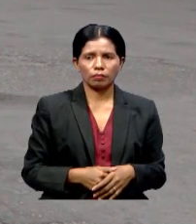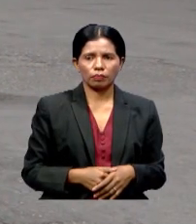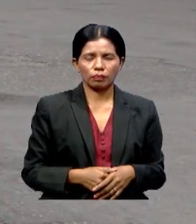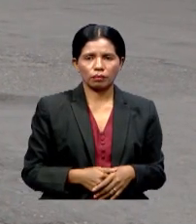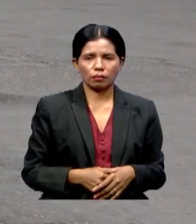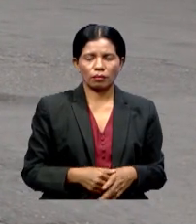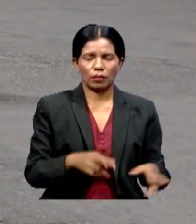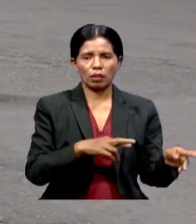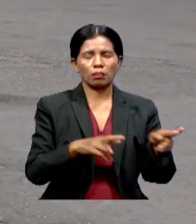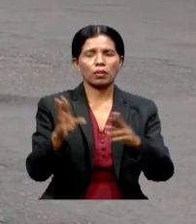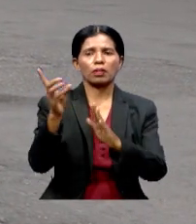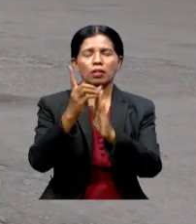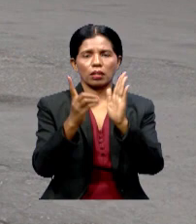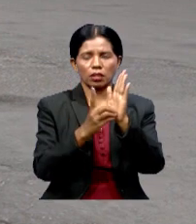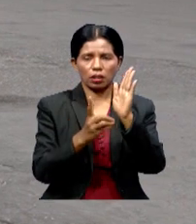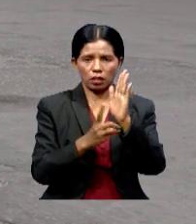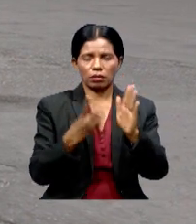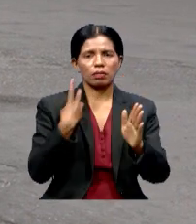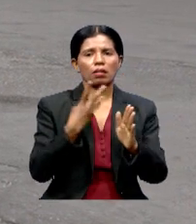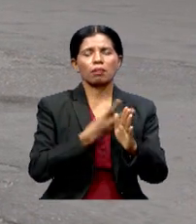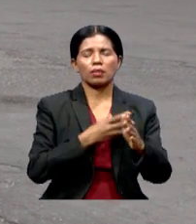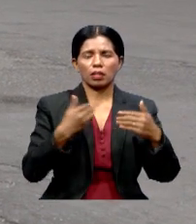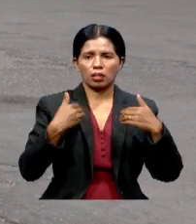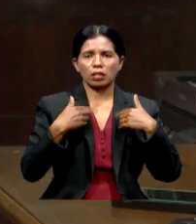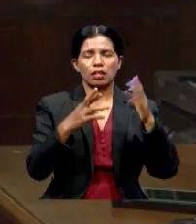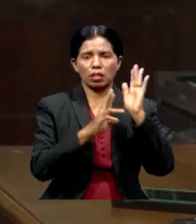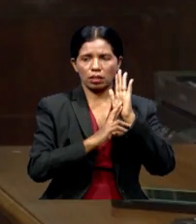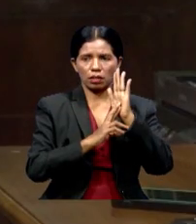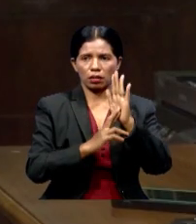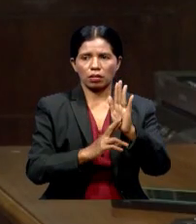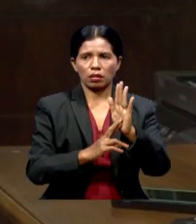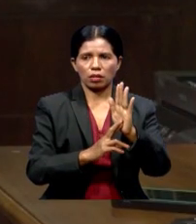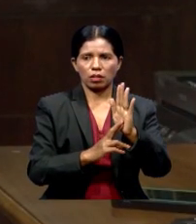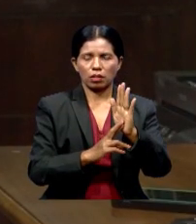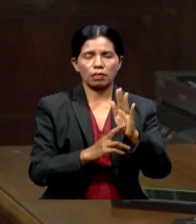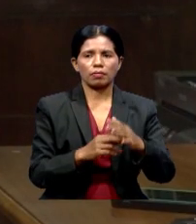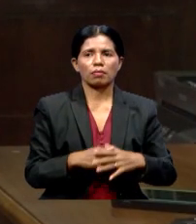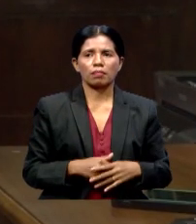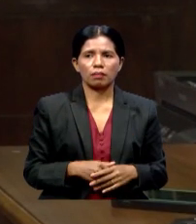Pronto, dados ne vema kami ihane relatori o data